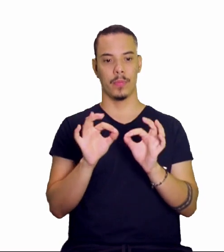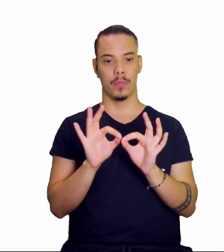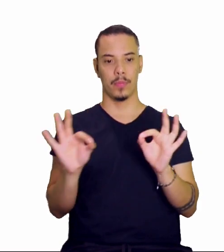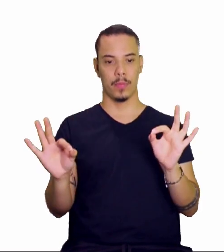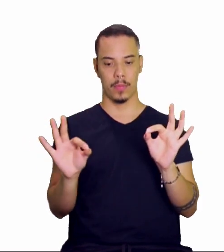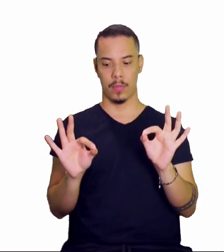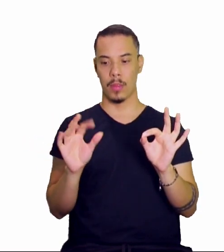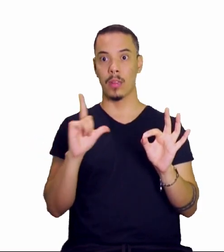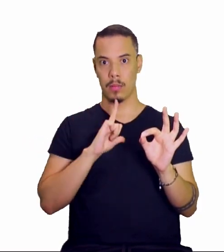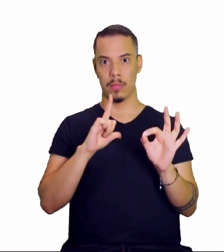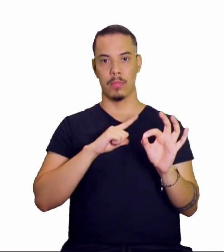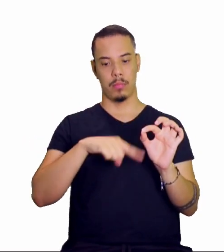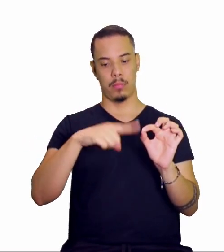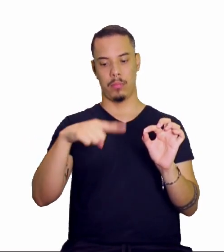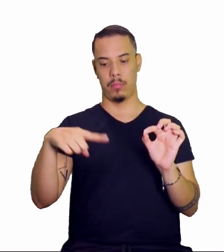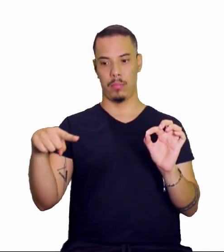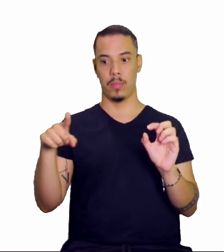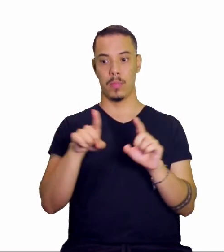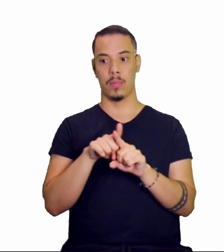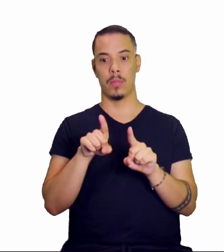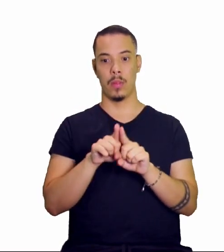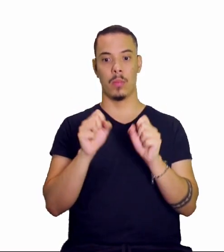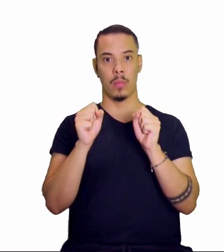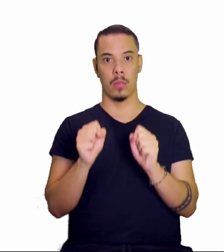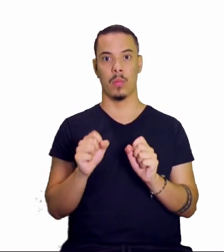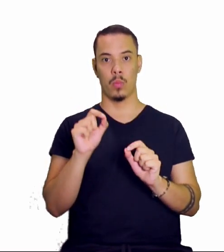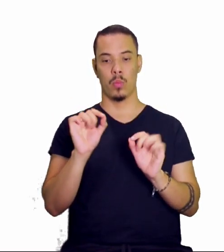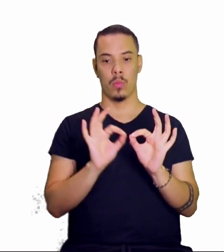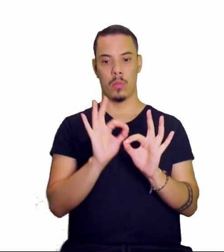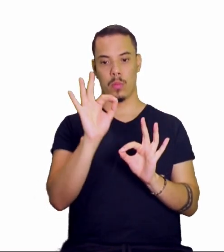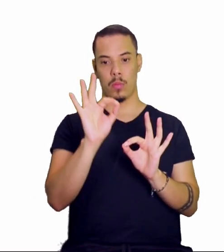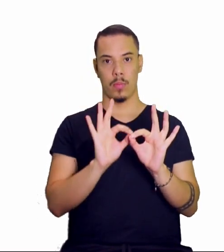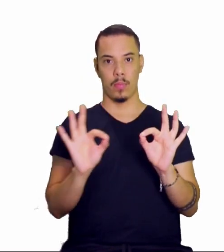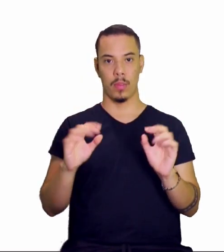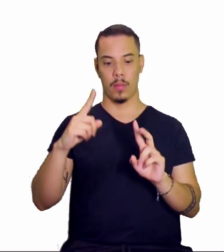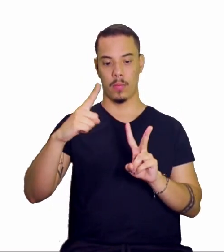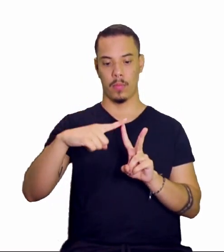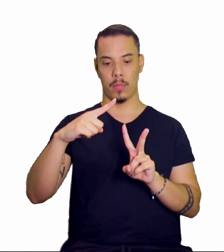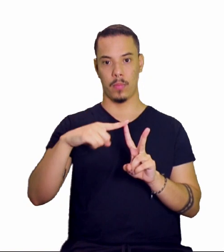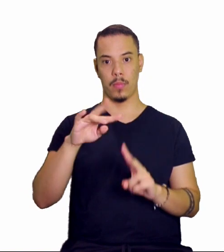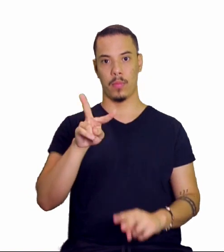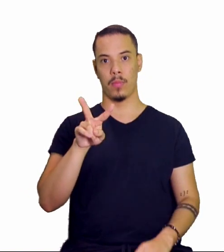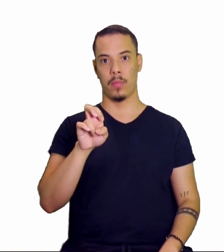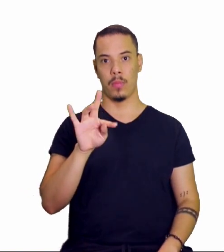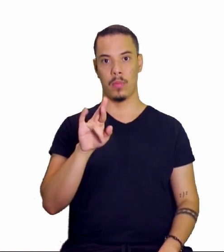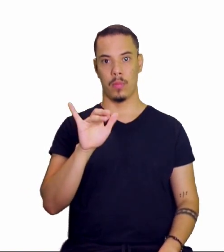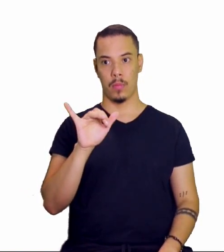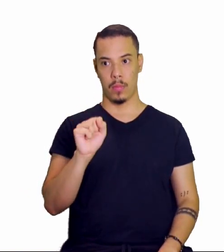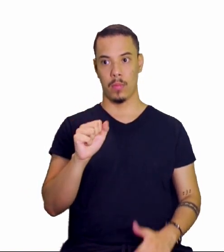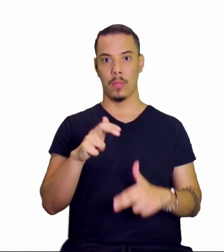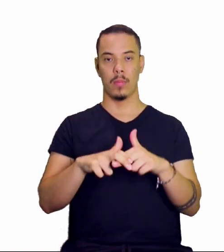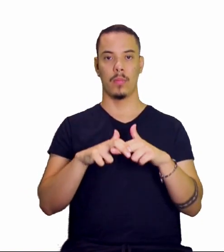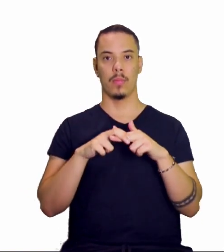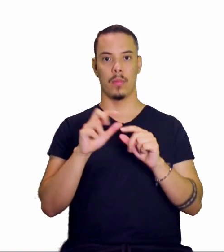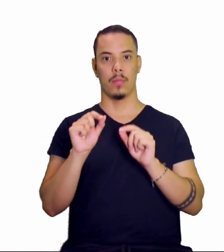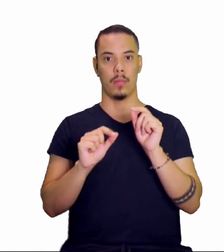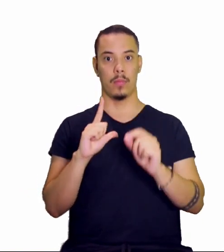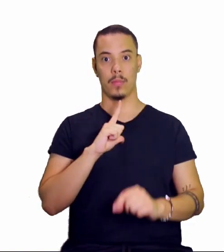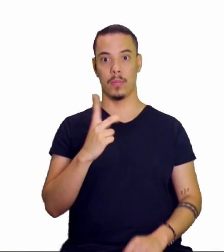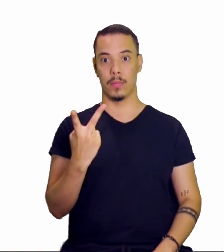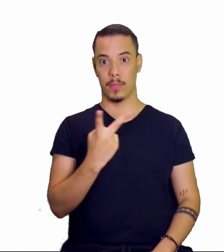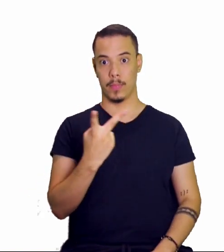Grandezas escalares. E também elas podem ser grandezas vetoriais. Então, as grandezas, elas têm essas